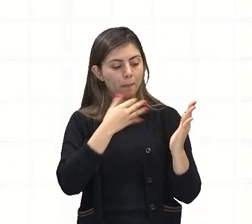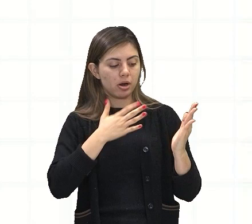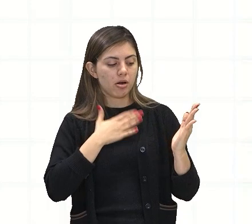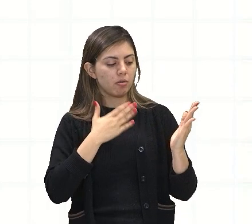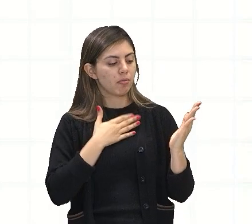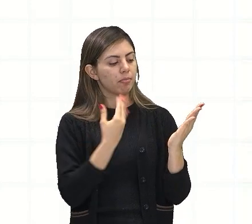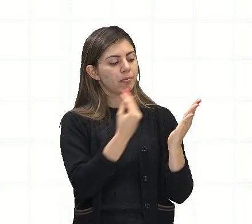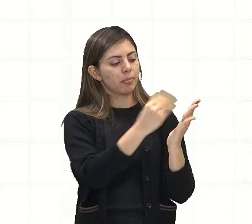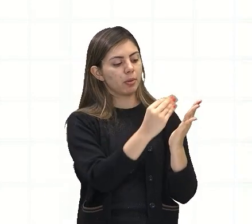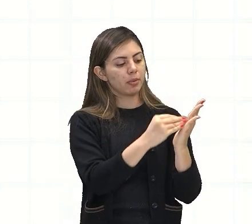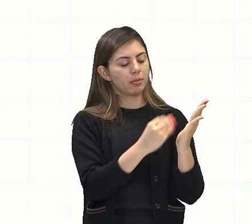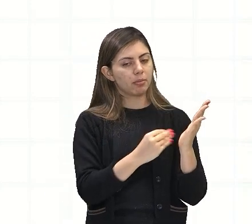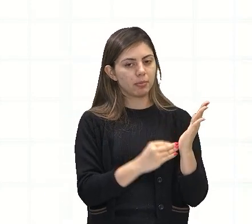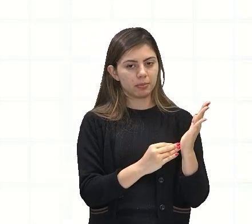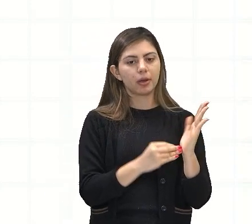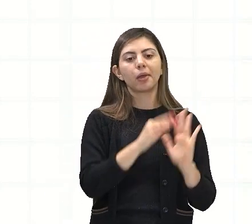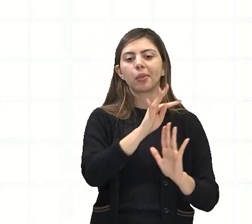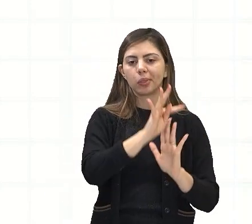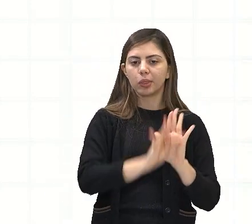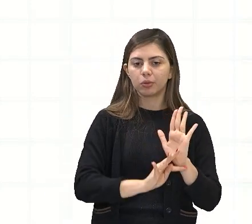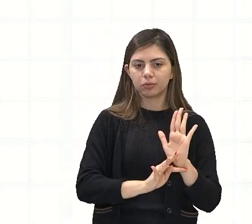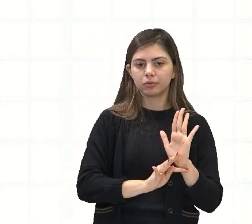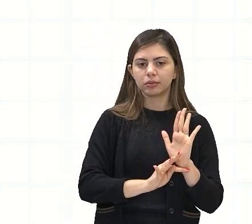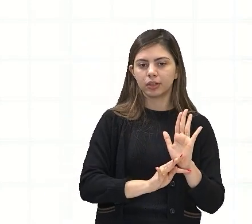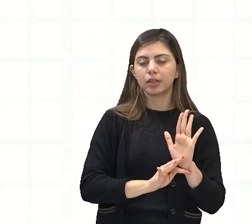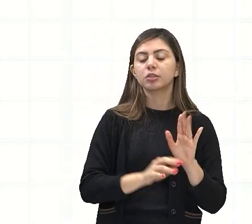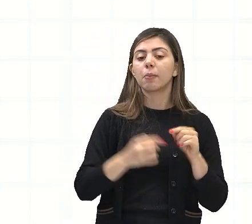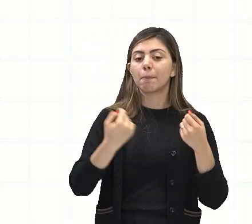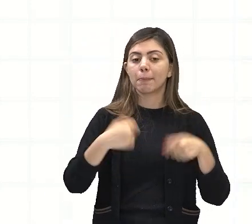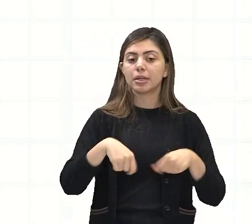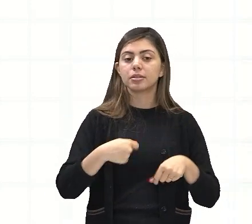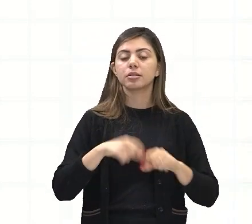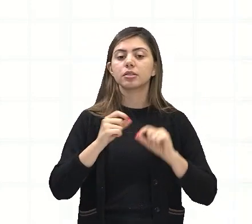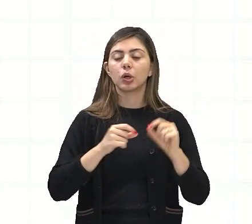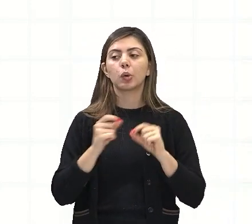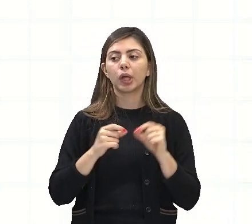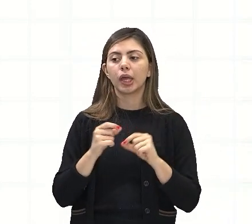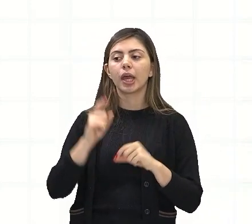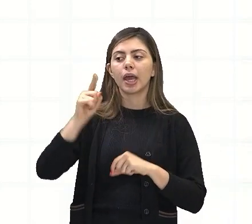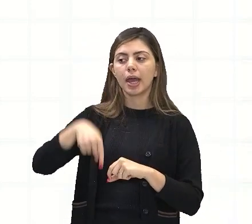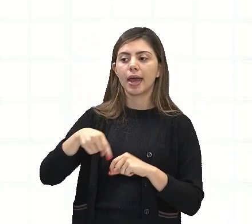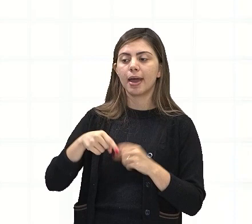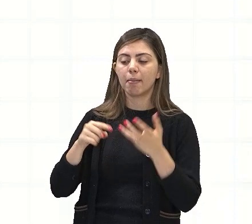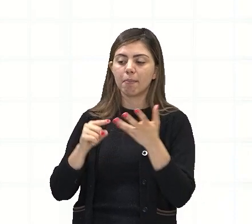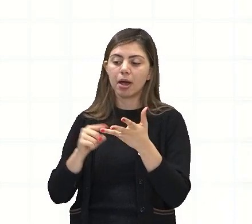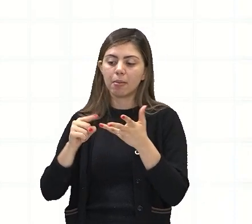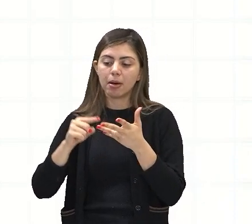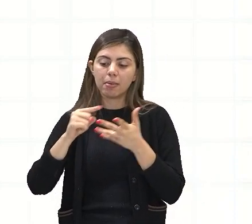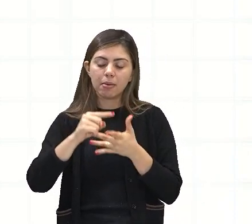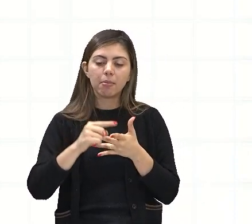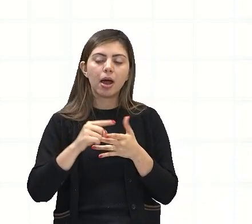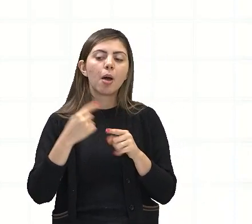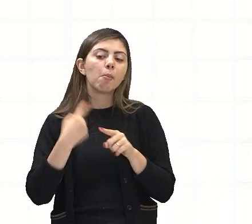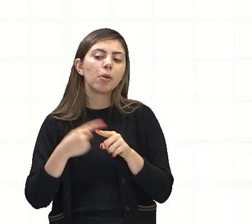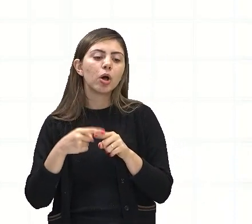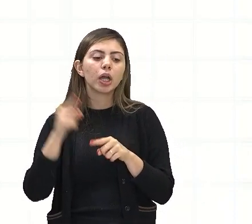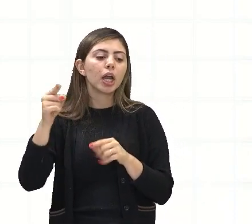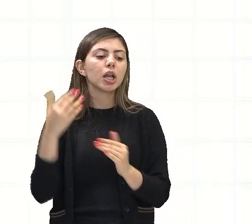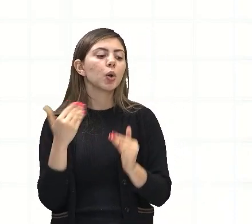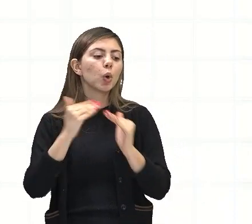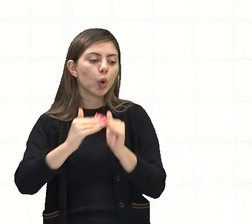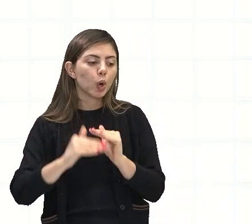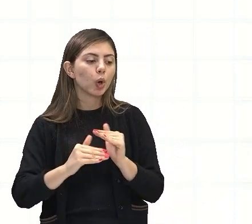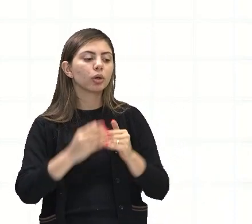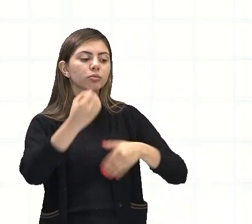essa posição dele numa argumentação, num arrazoado, apresentando umas razões consistentes,